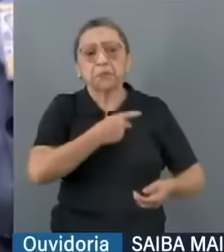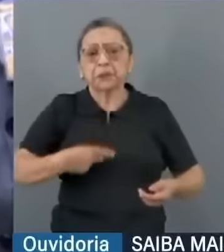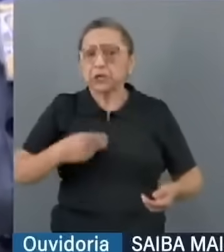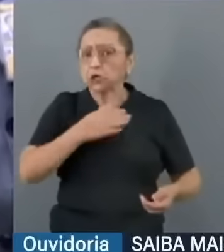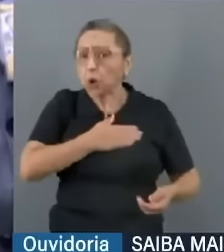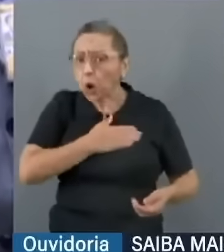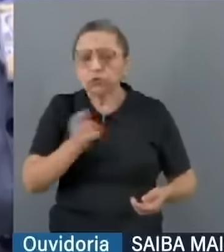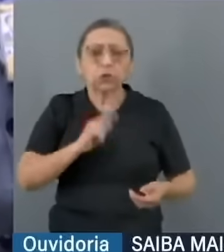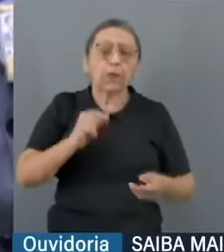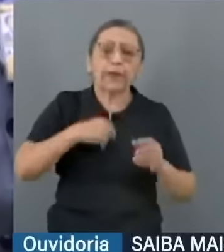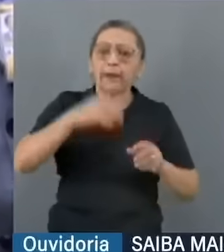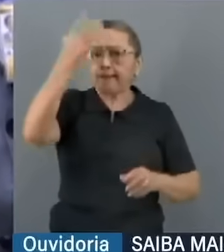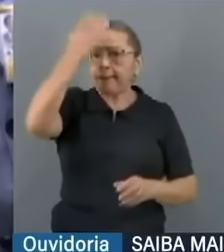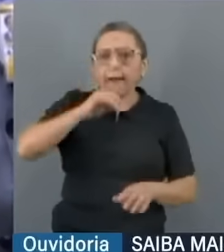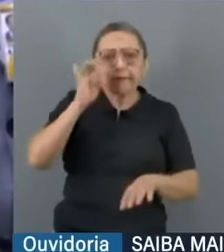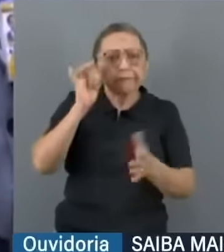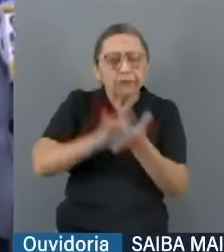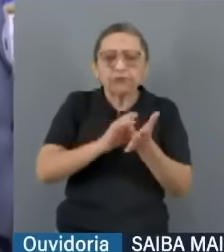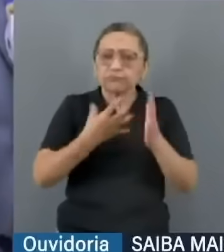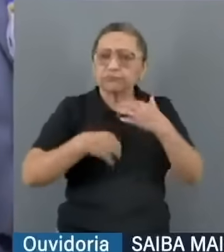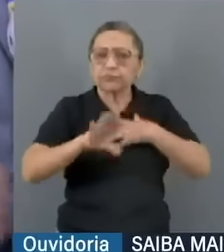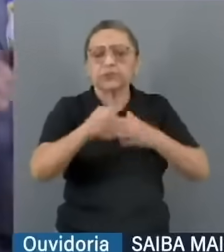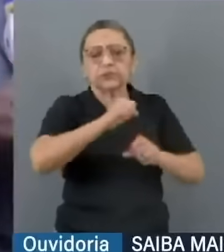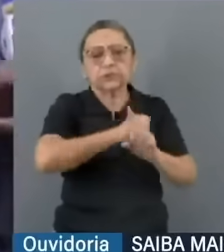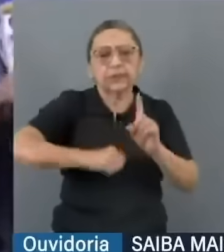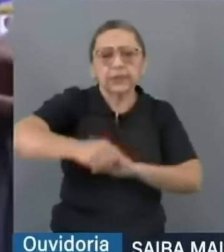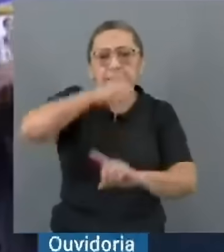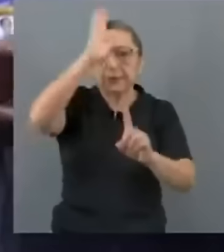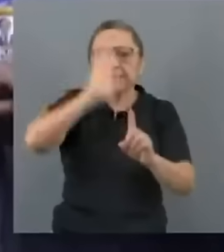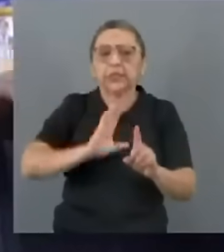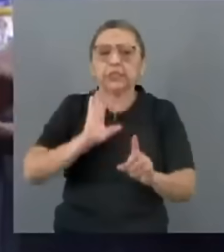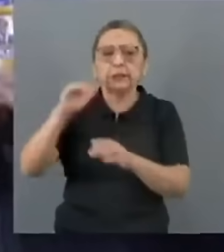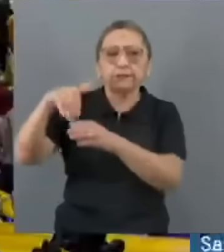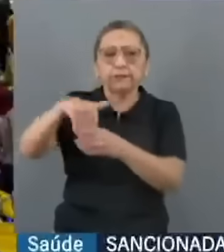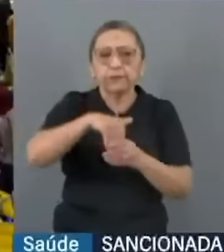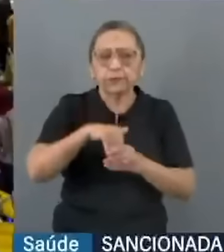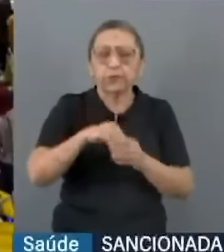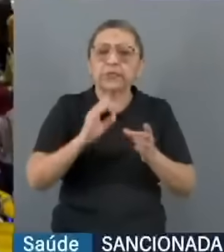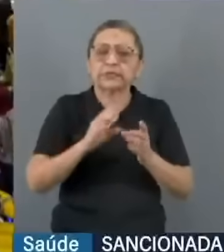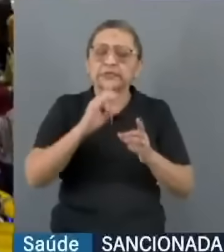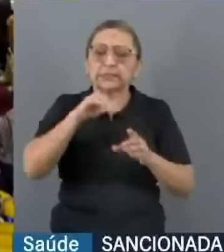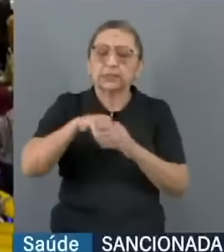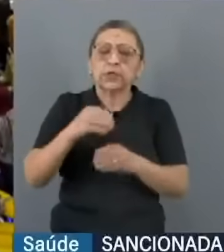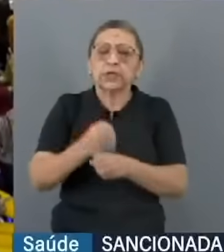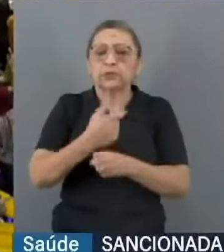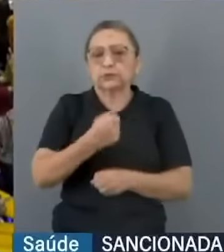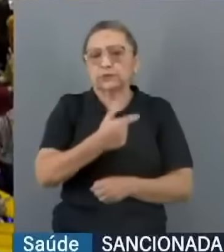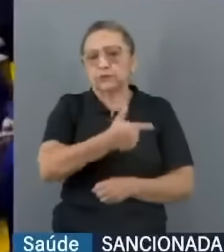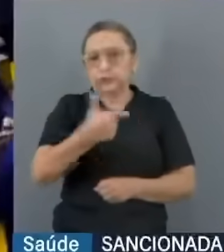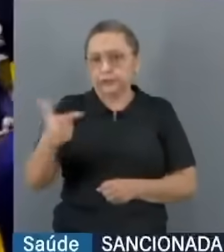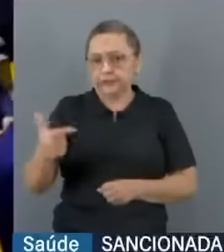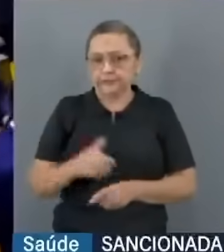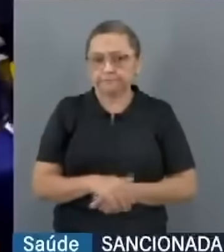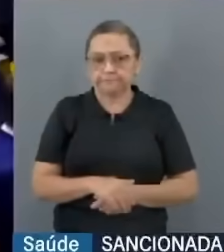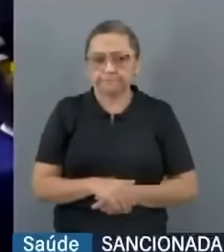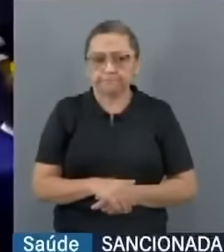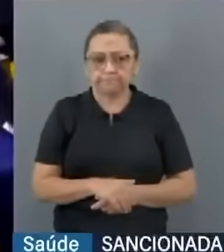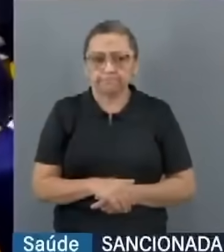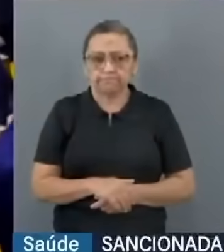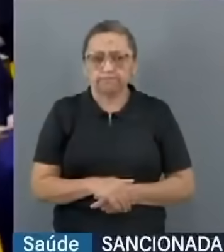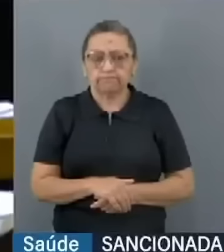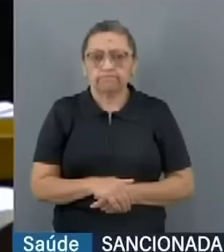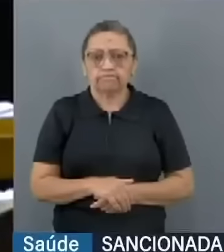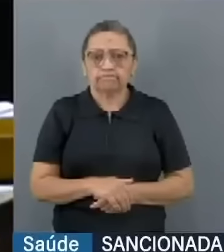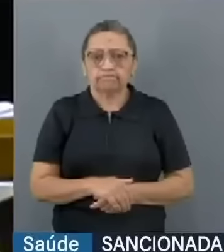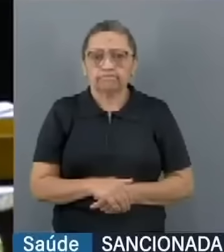a cara da sociedade brasileira que votou nas eleições de 2022. Eu